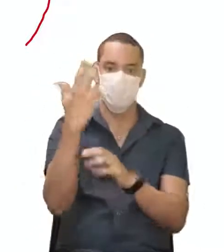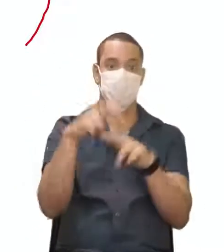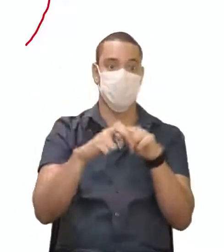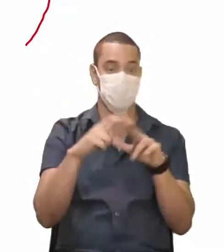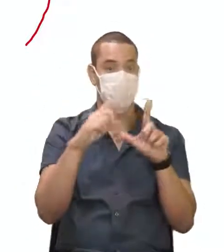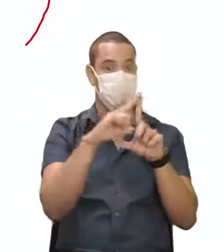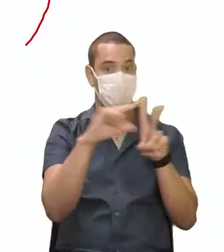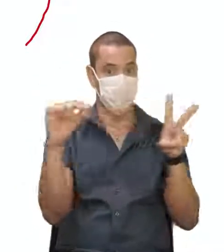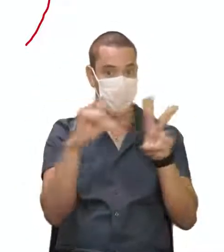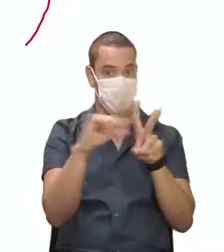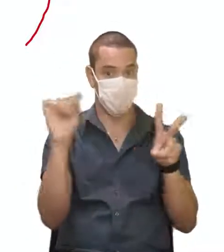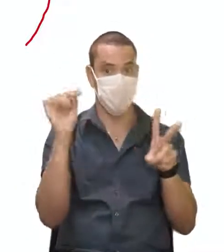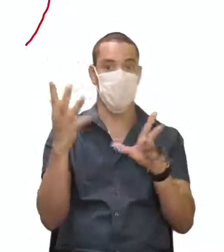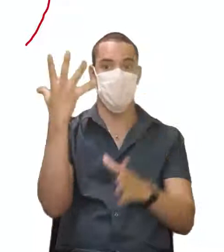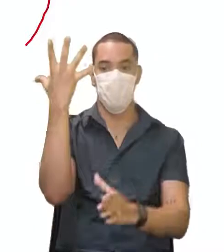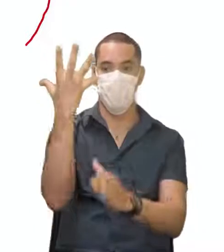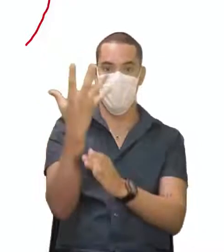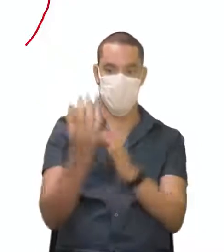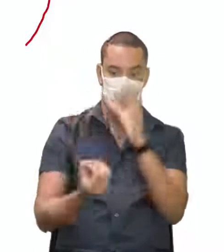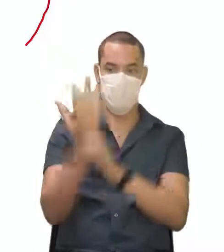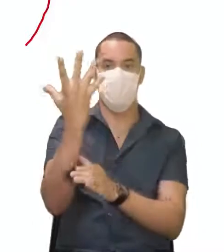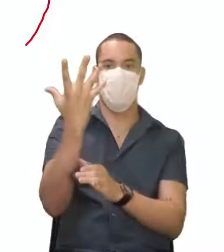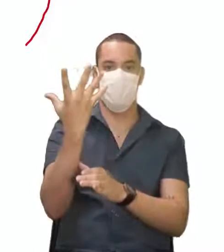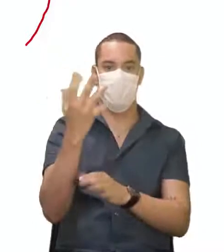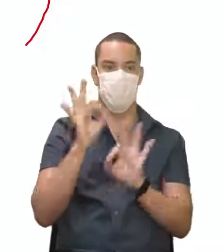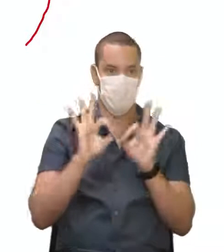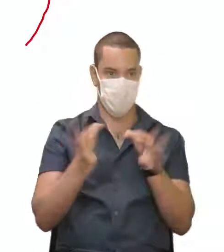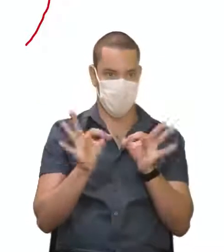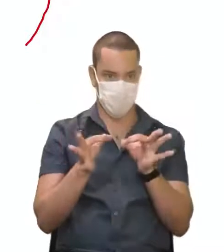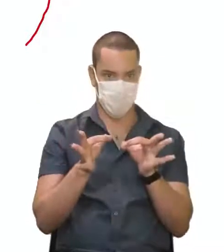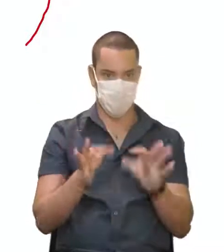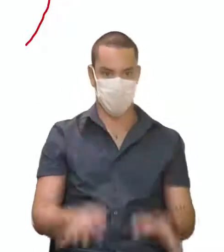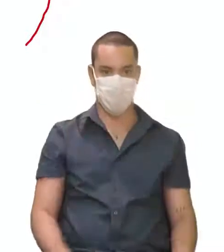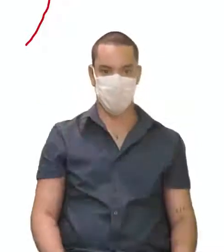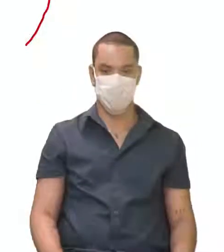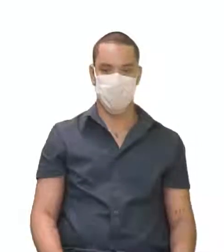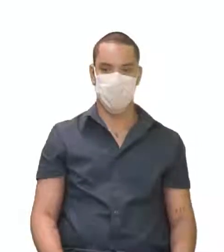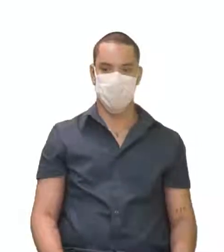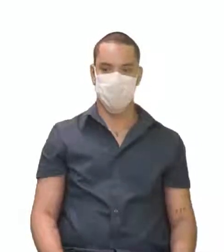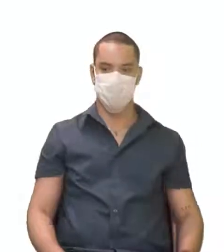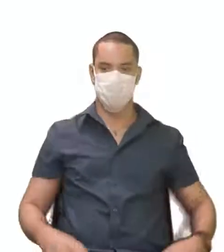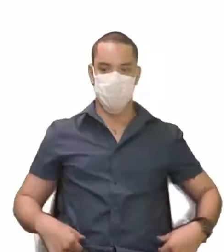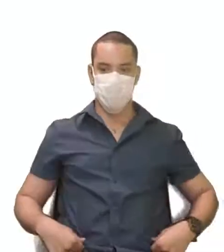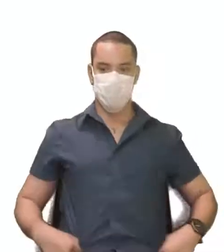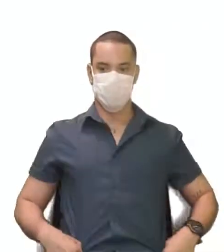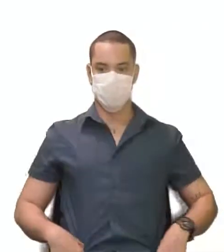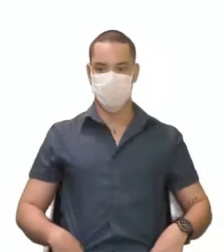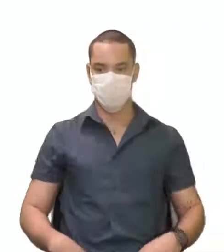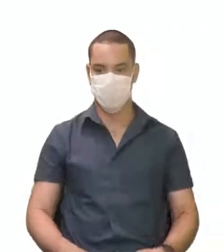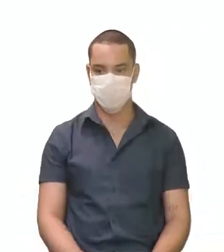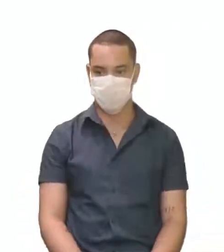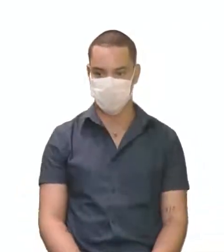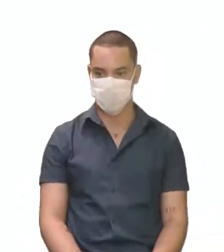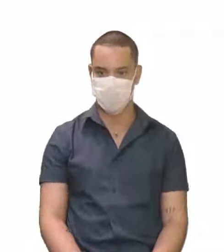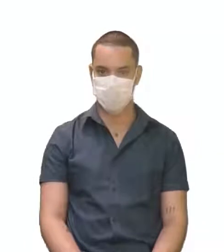nos vegetais vai ser centrífuga. Perfeito? Vamos seguindo?